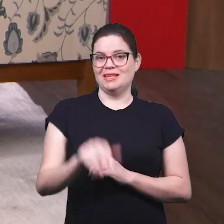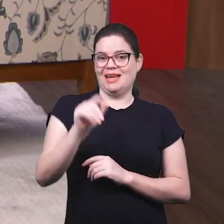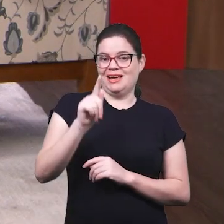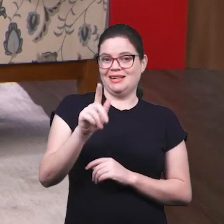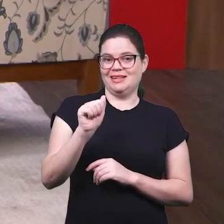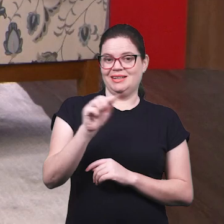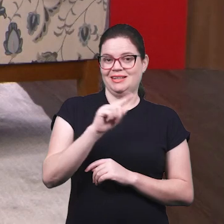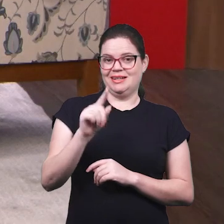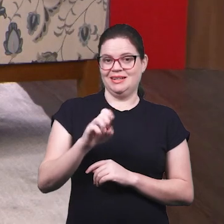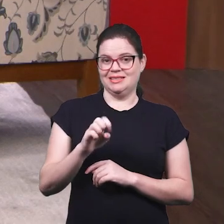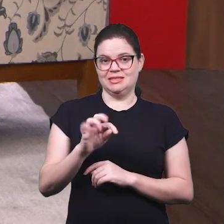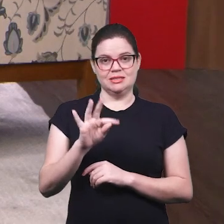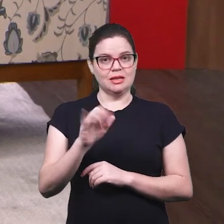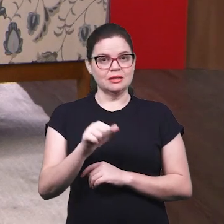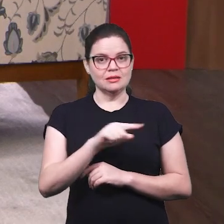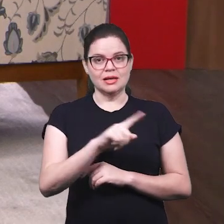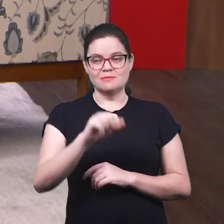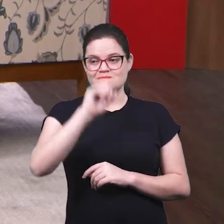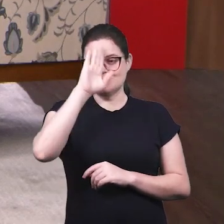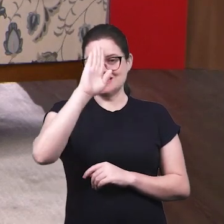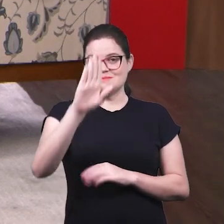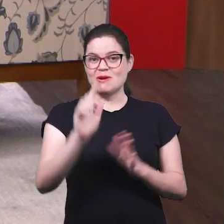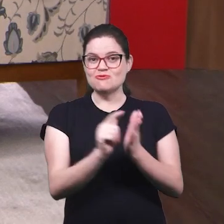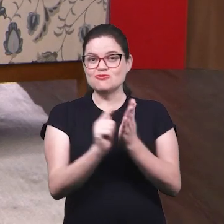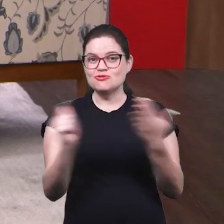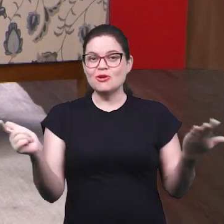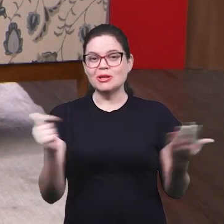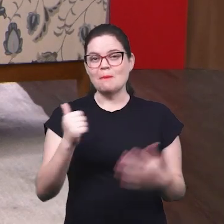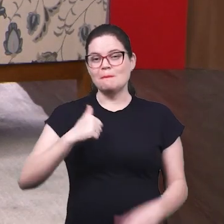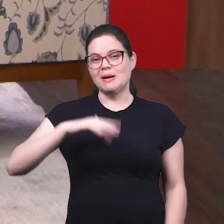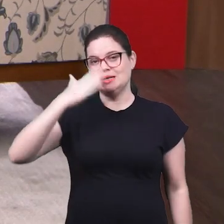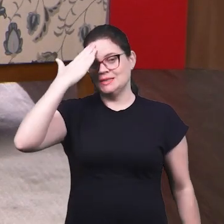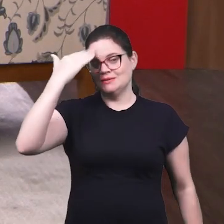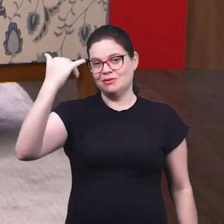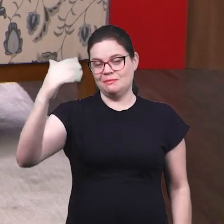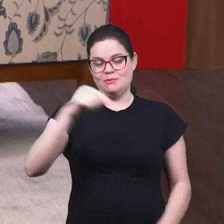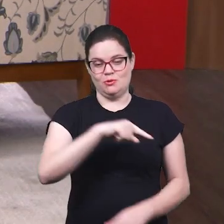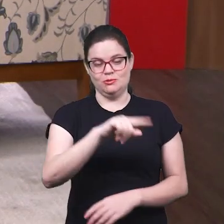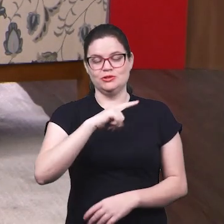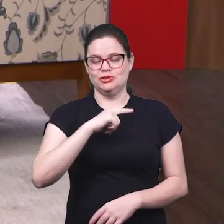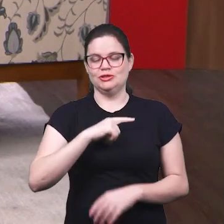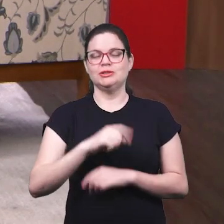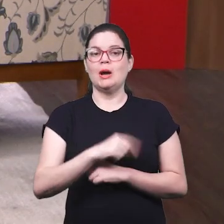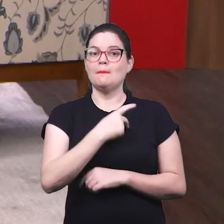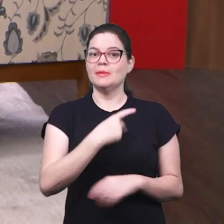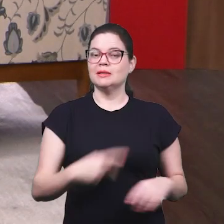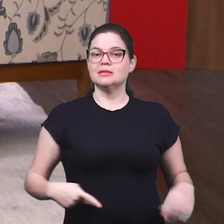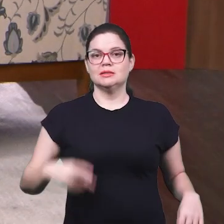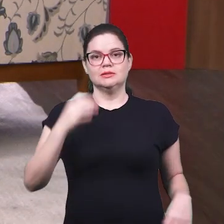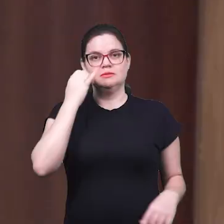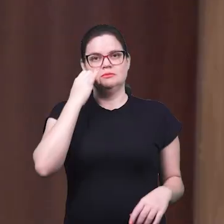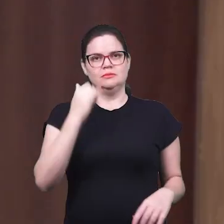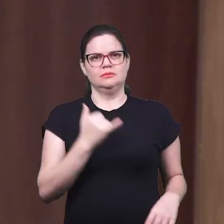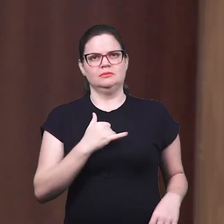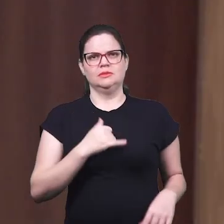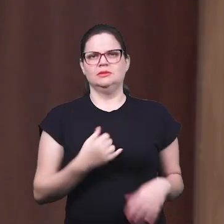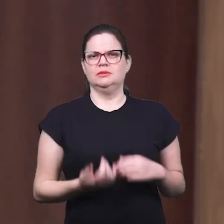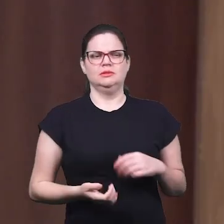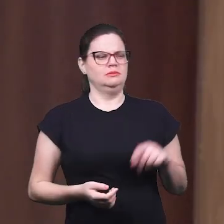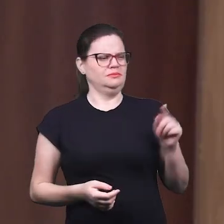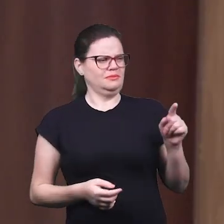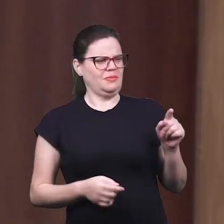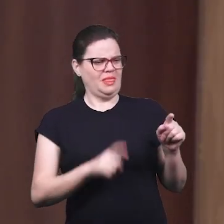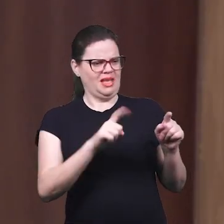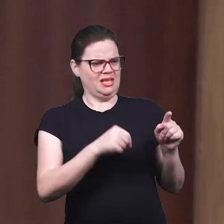Gazeta era o maior jornal do Estado, né? Depois o Diário, depois a Tribuna. A Tribuna em terceiro lugar. Aí um homem